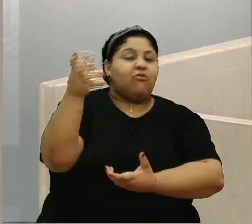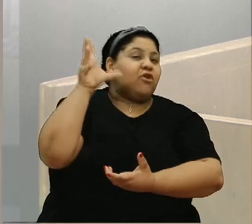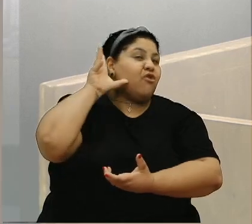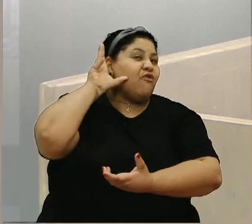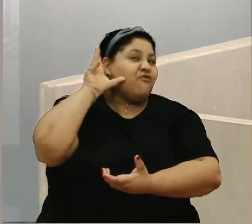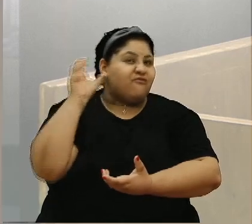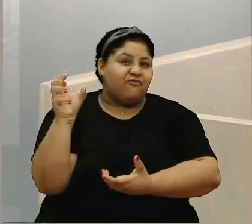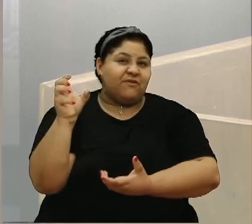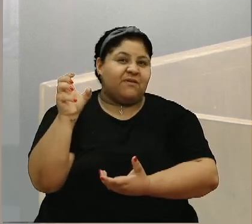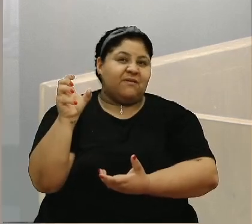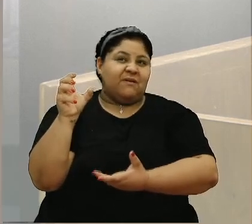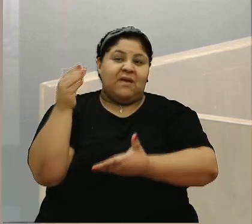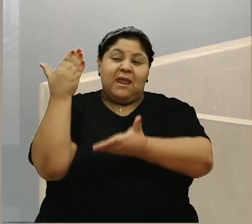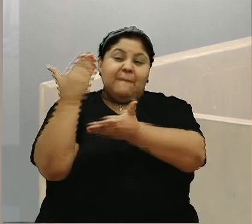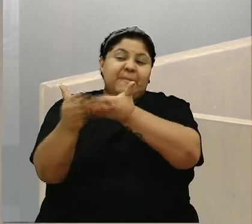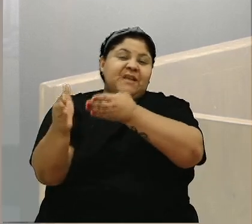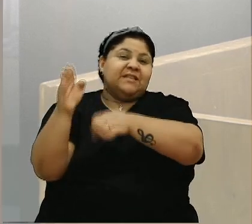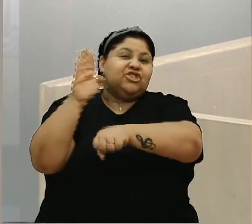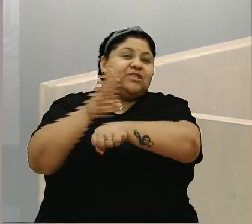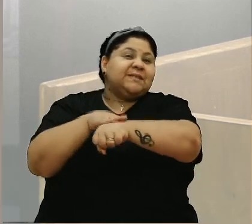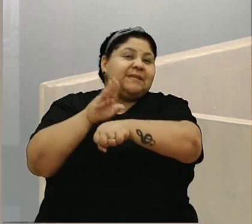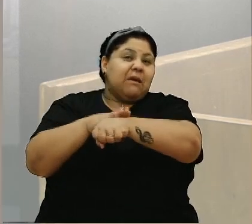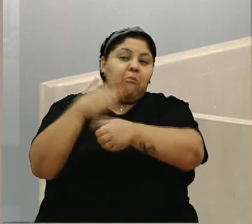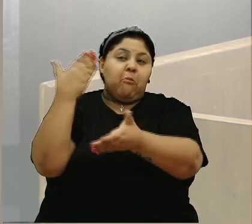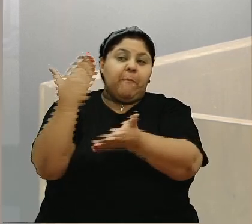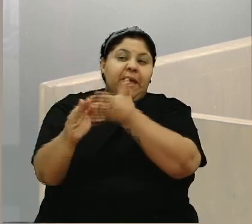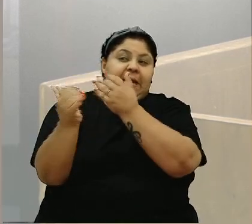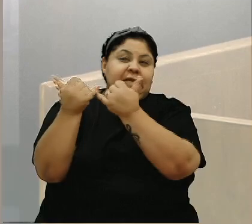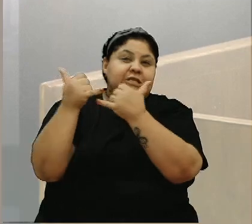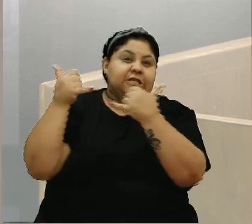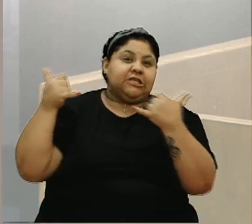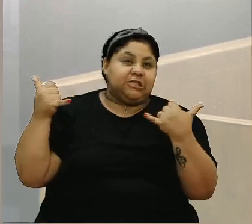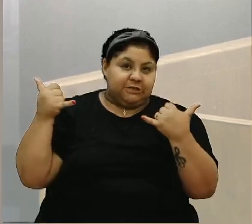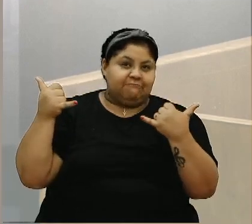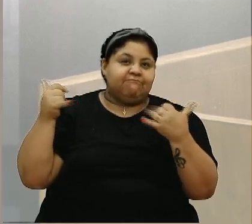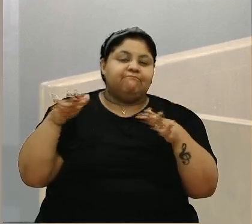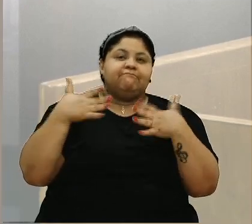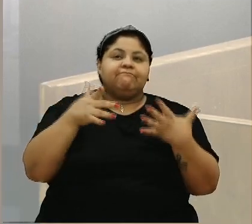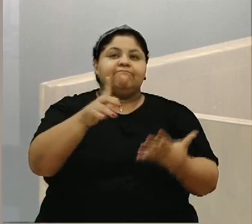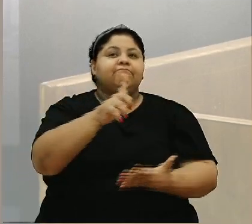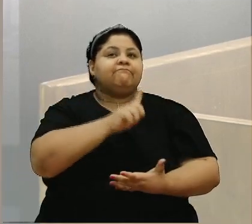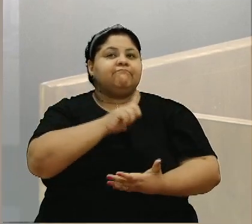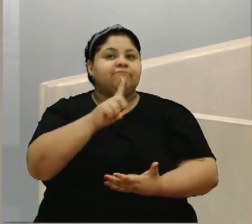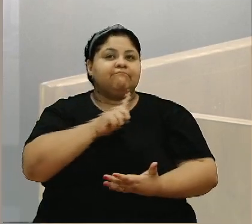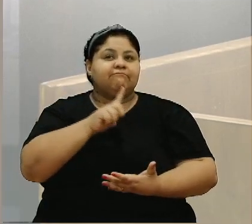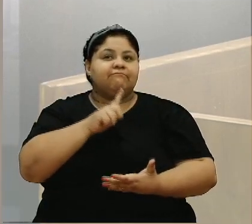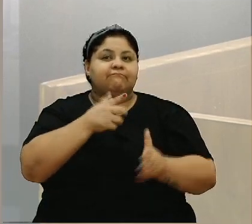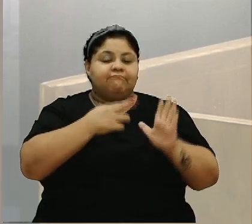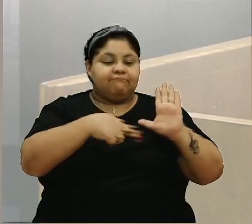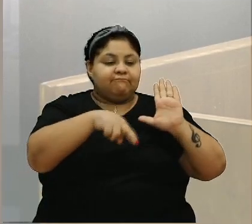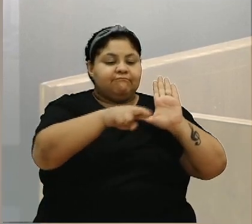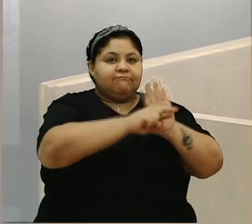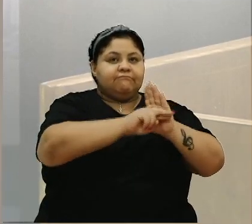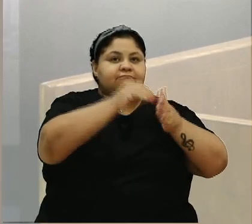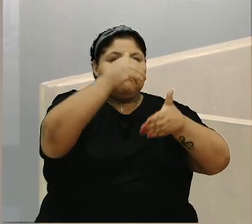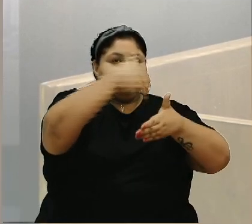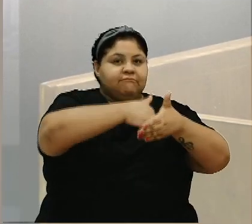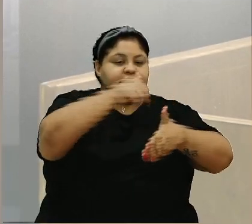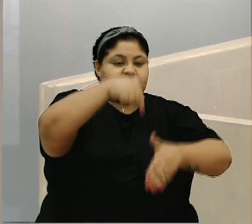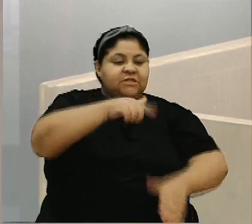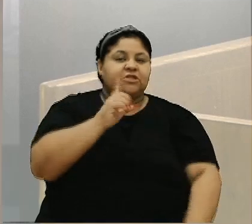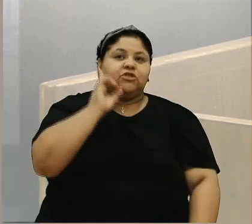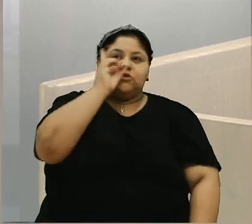um desperdício de energia, né? Pois bem, temos aí o resultado das urnas neste